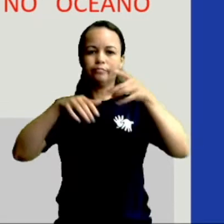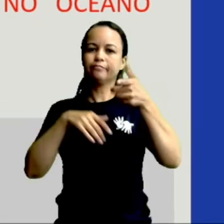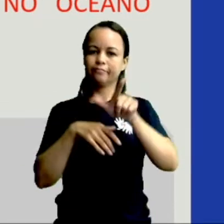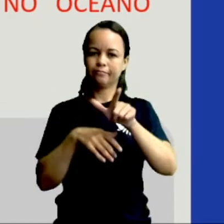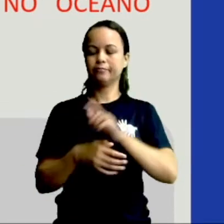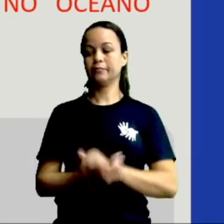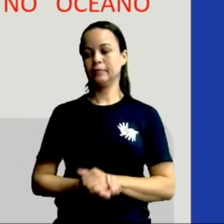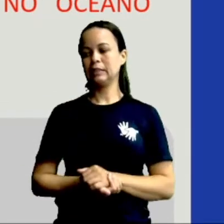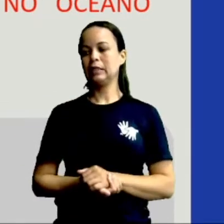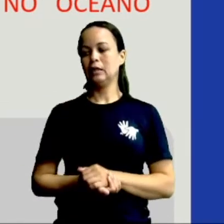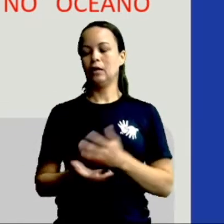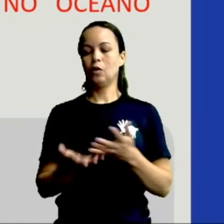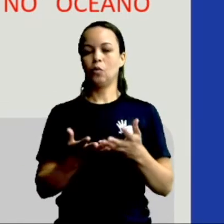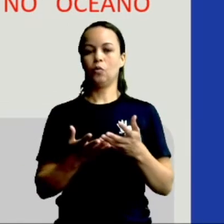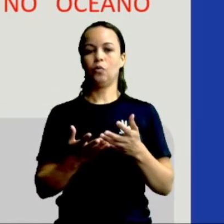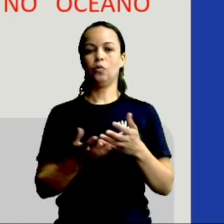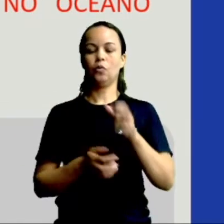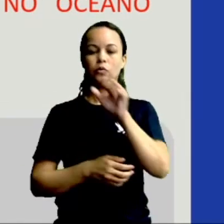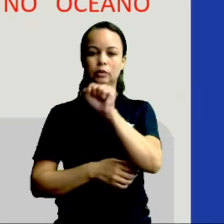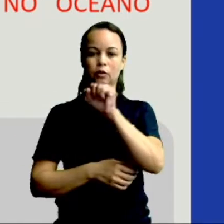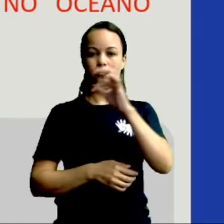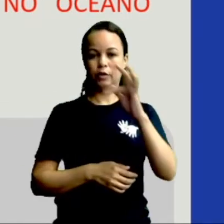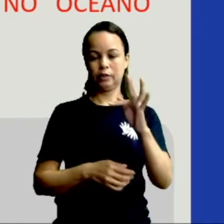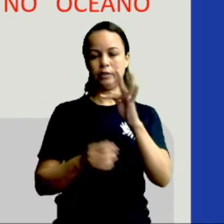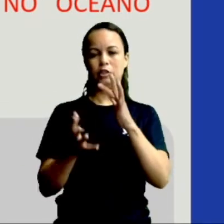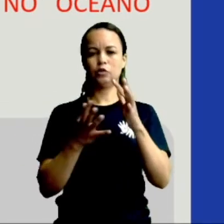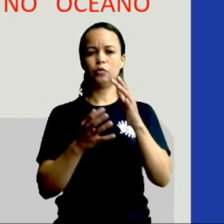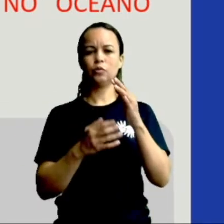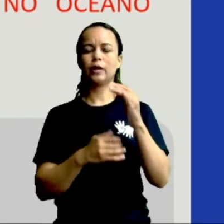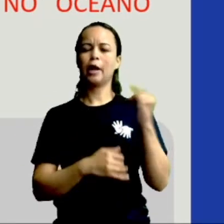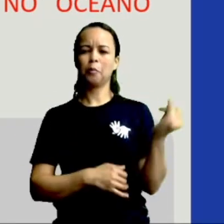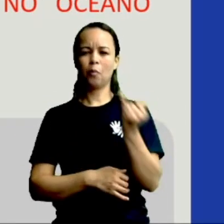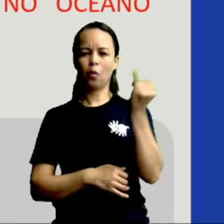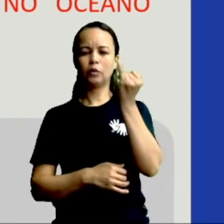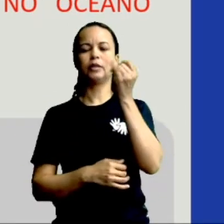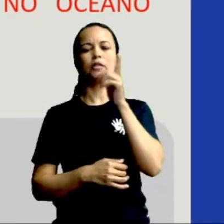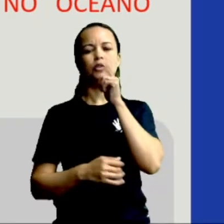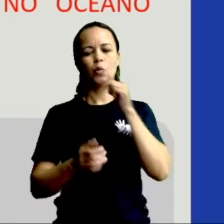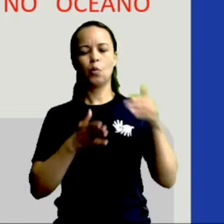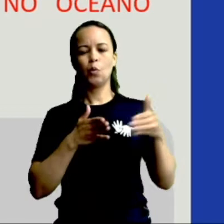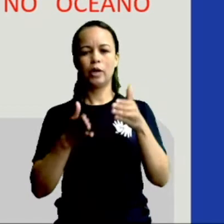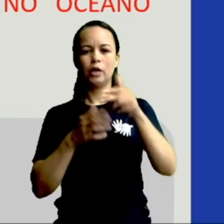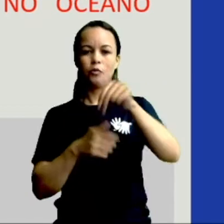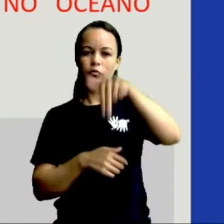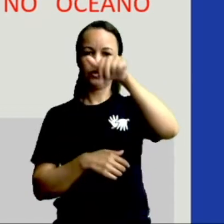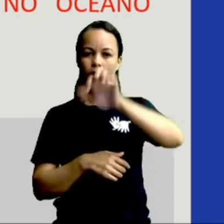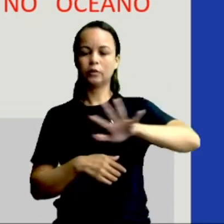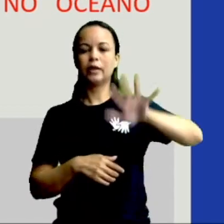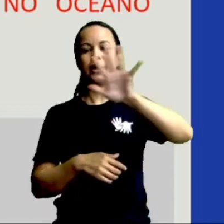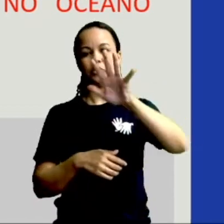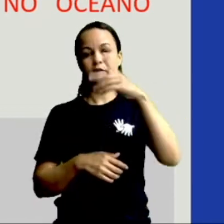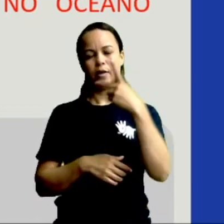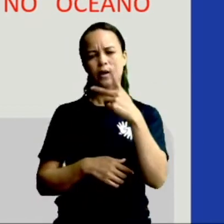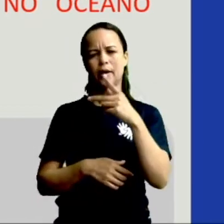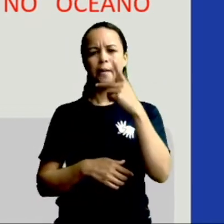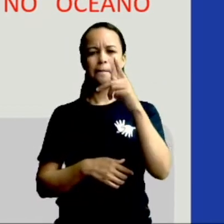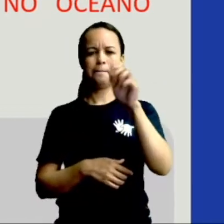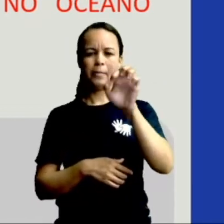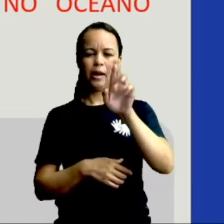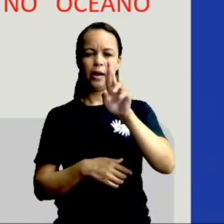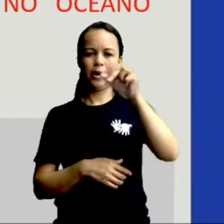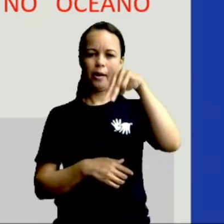O São Francisco, que é o mais importante rio do Nordeste, é um rio permanente. Lembra,